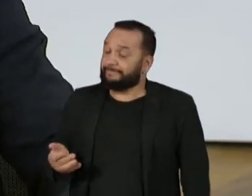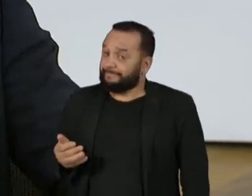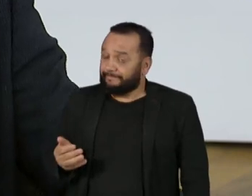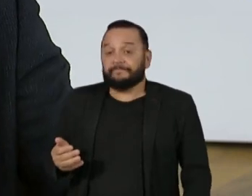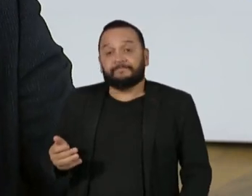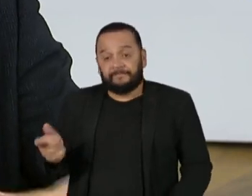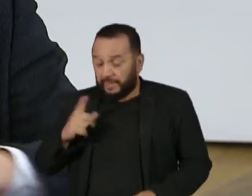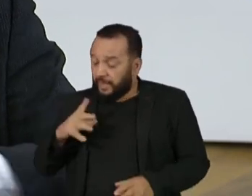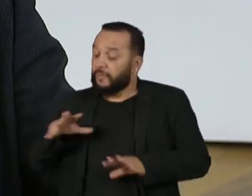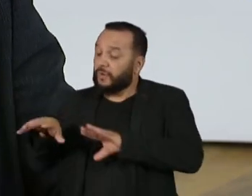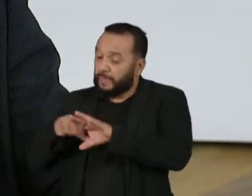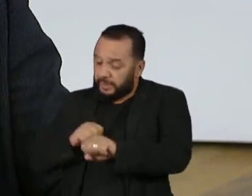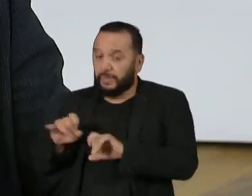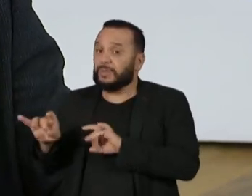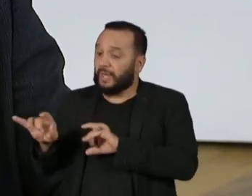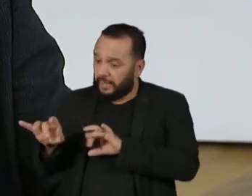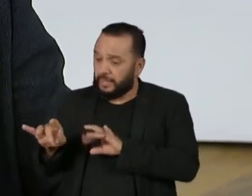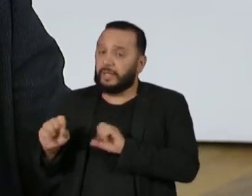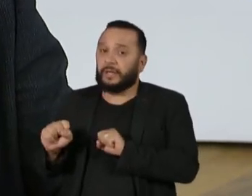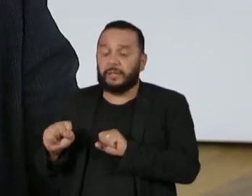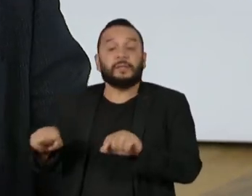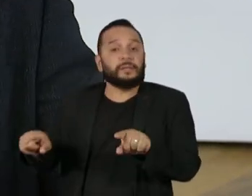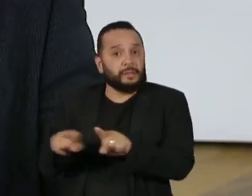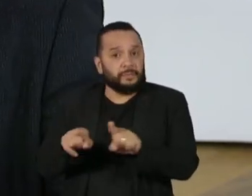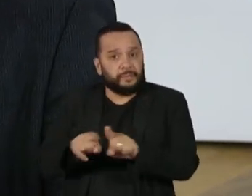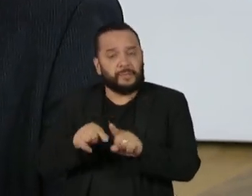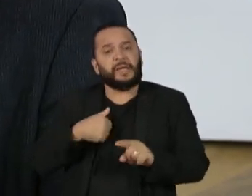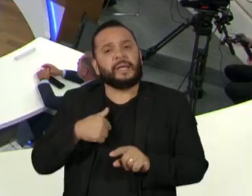e desvios de Conduta não serão tolerados